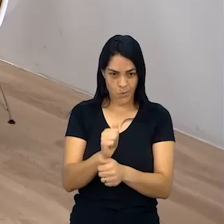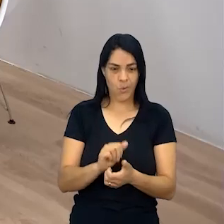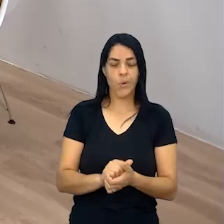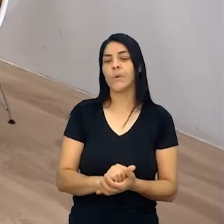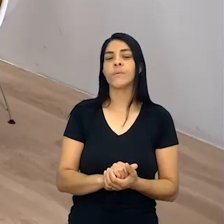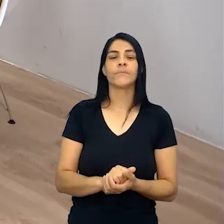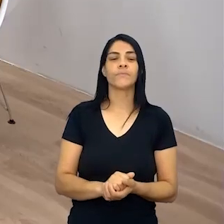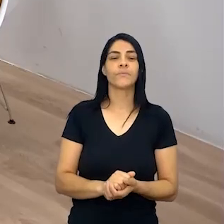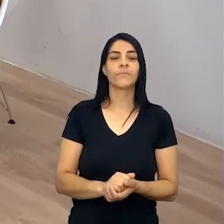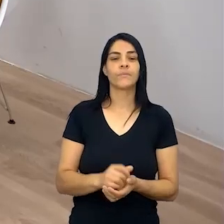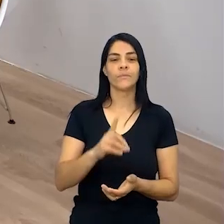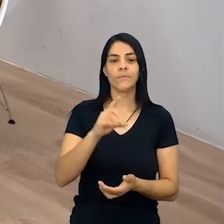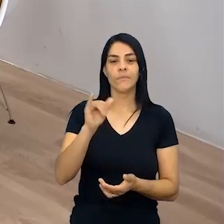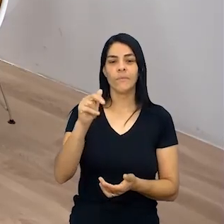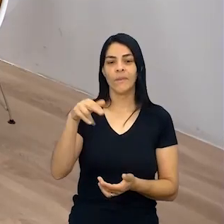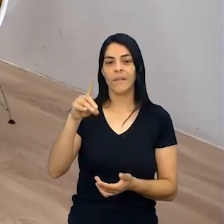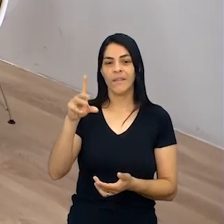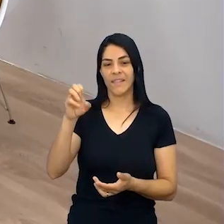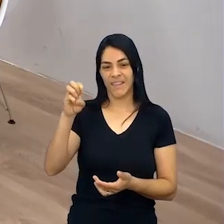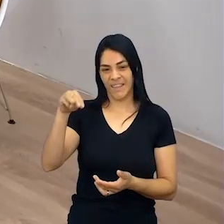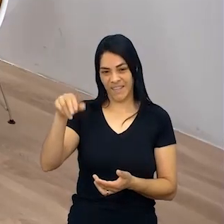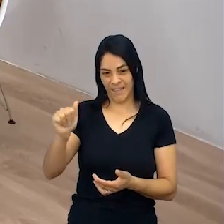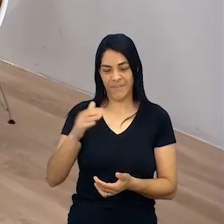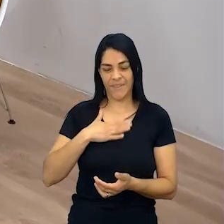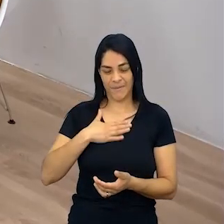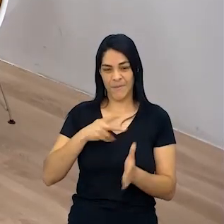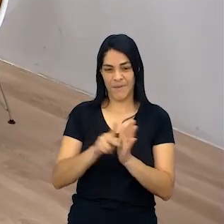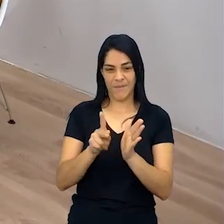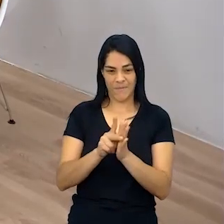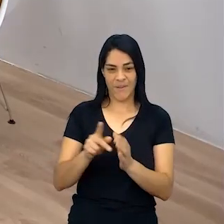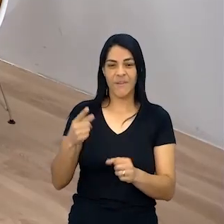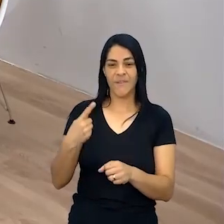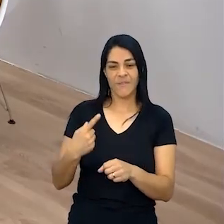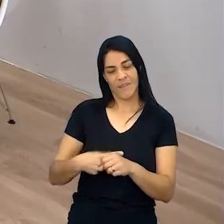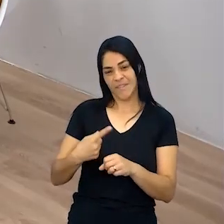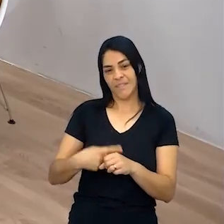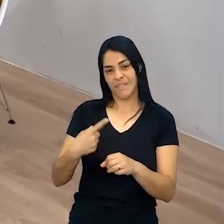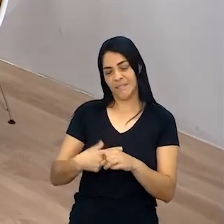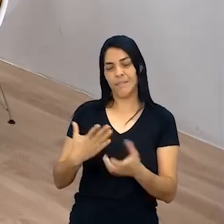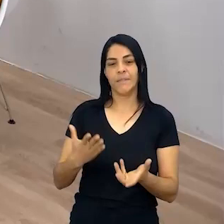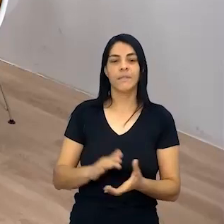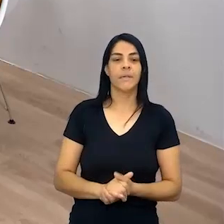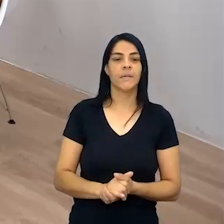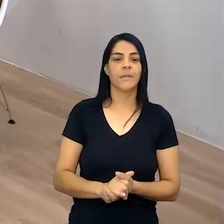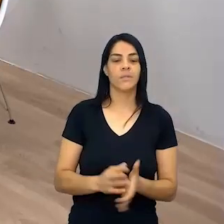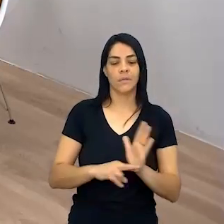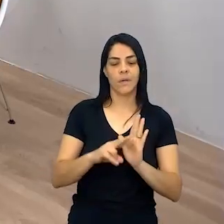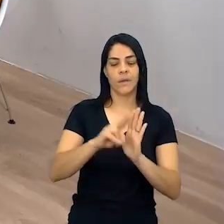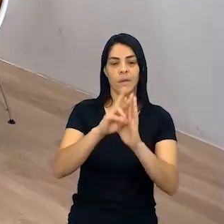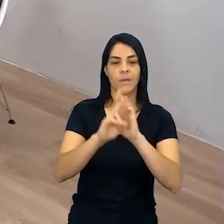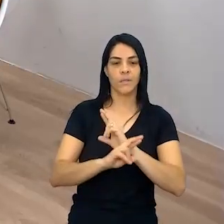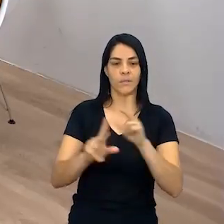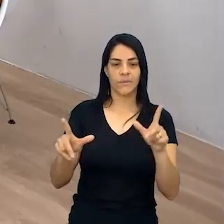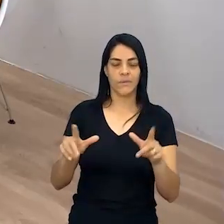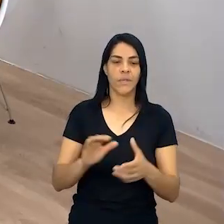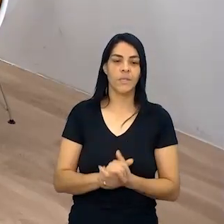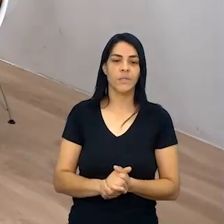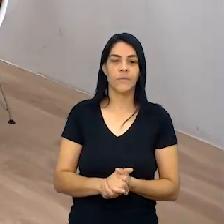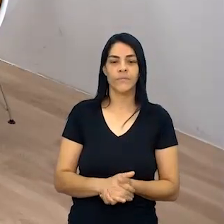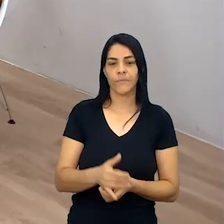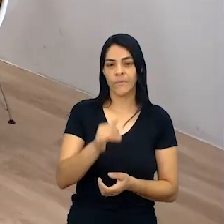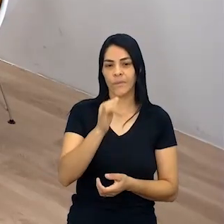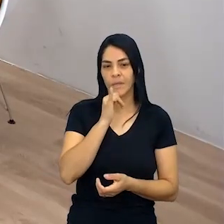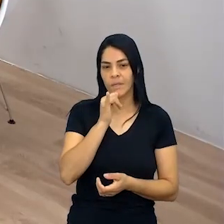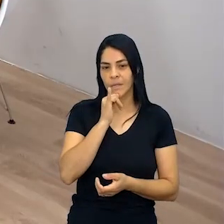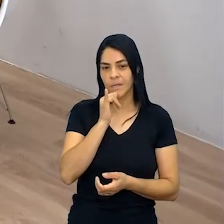cidade, Diadema, nós somos do ABC, Vivi, não vamos fugir, né? Às vezes a regra é outra, né? Você tem alguns ajustes. Por exemplo, você pega aqui em São